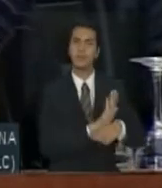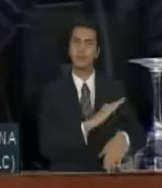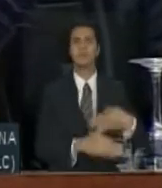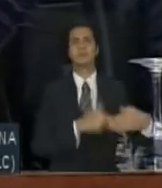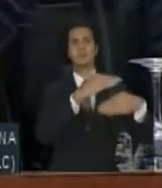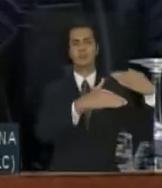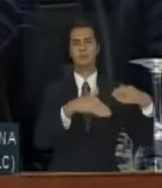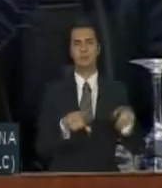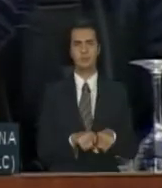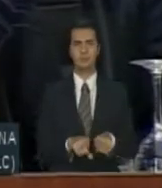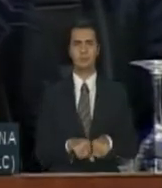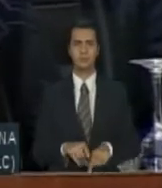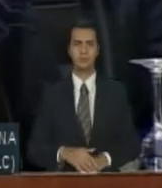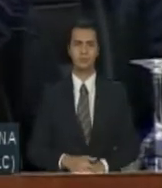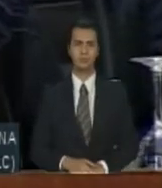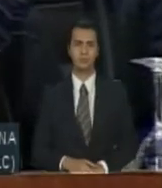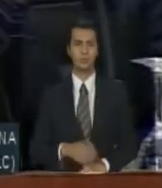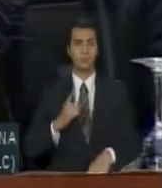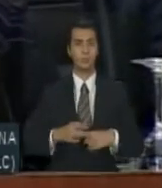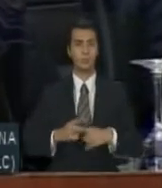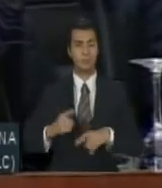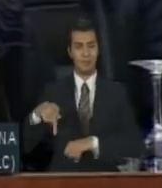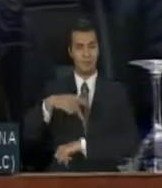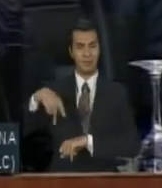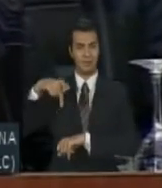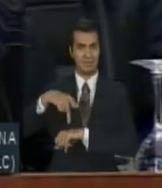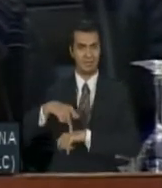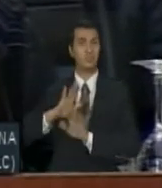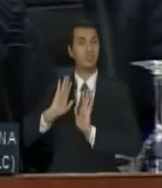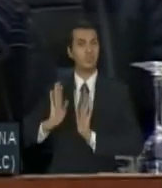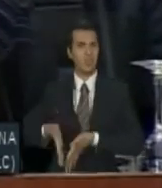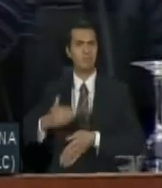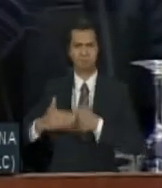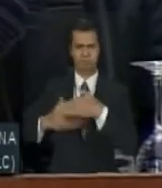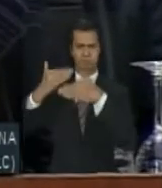essas economias mais desenvolvidas